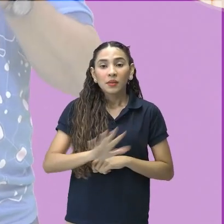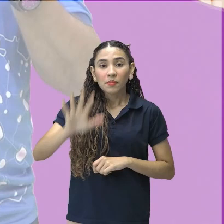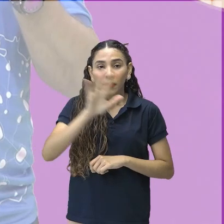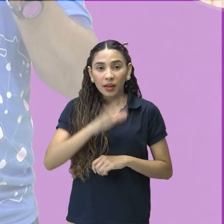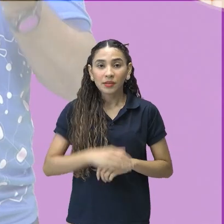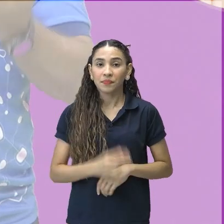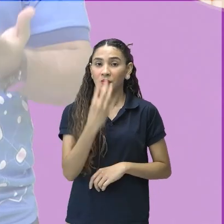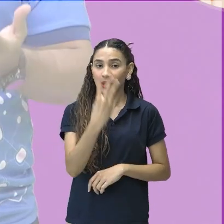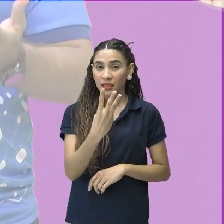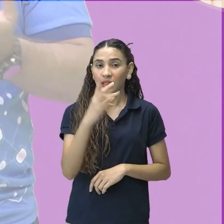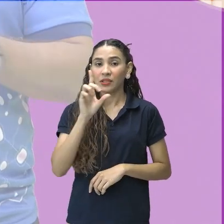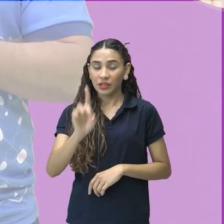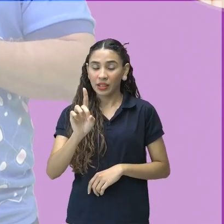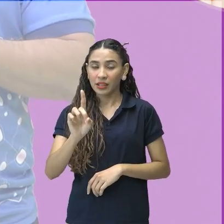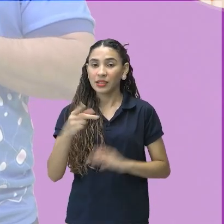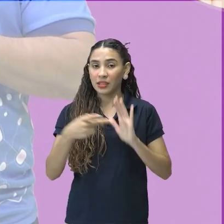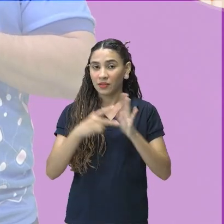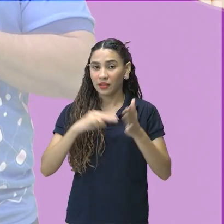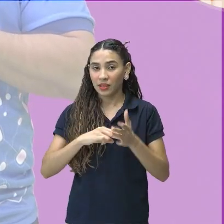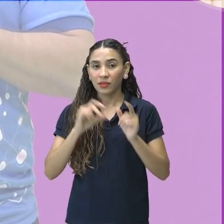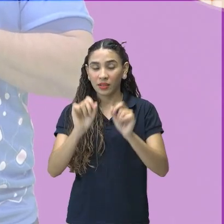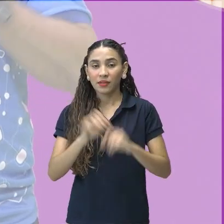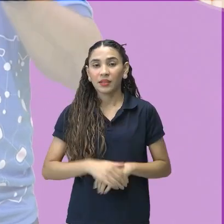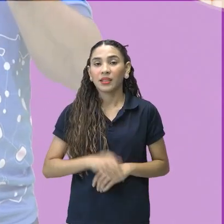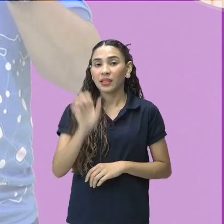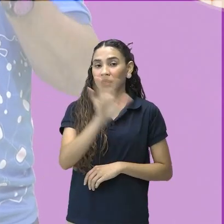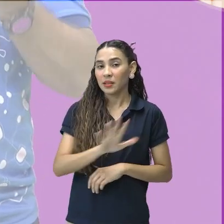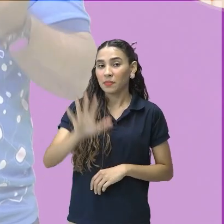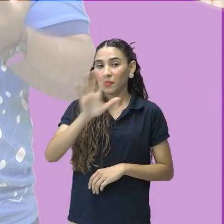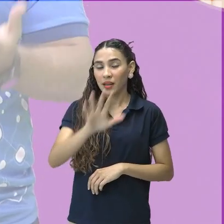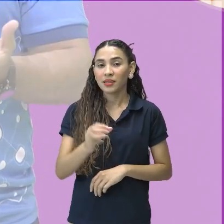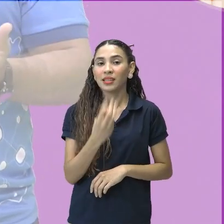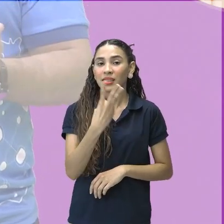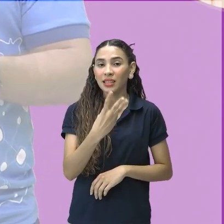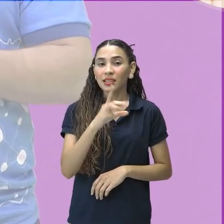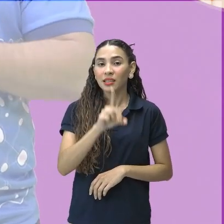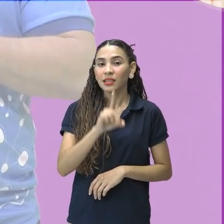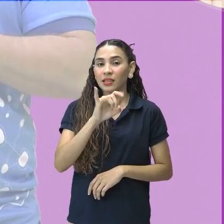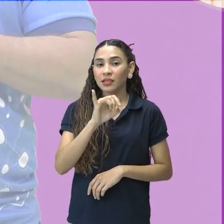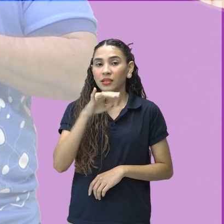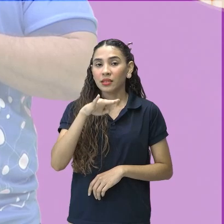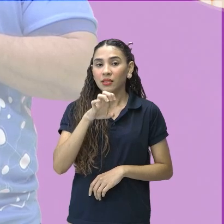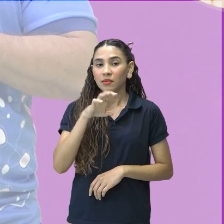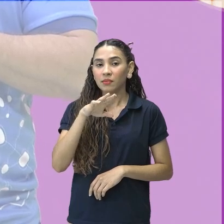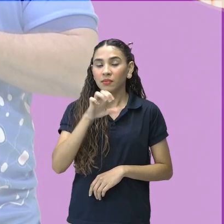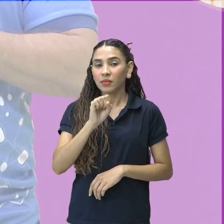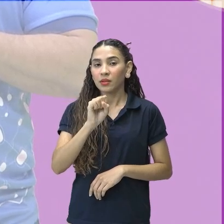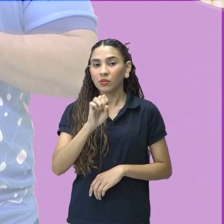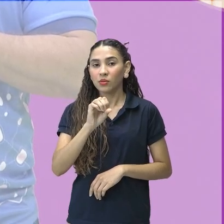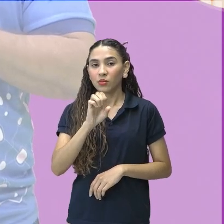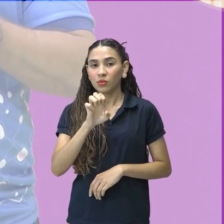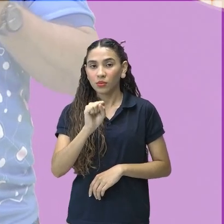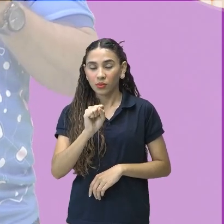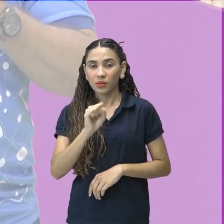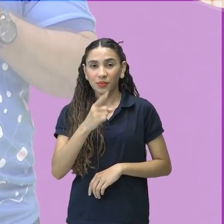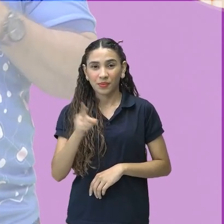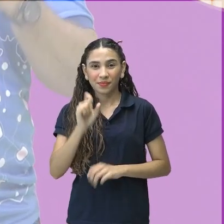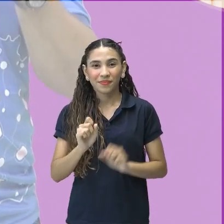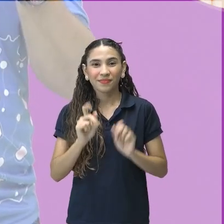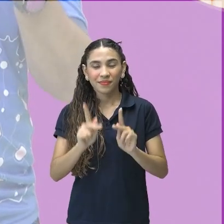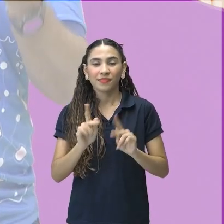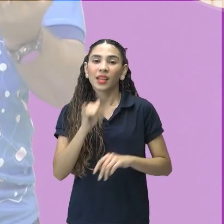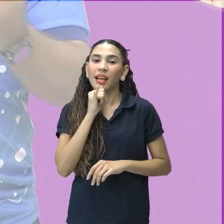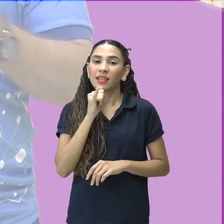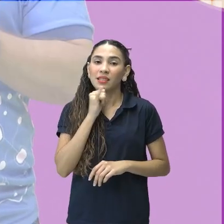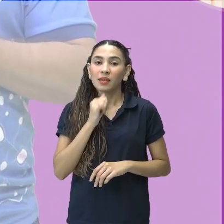em 3D, ou seja, figuras com 3 dimensões, tudo bem? Então, é no